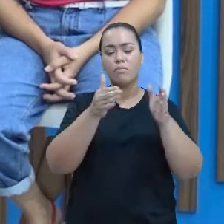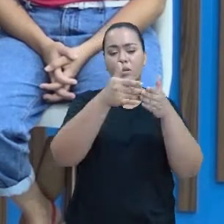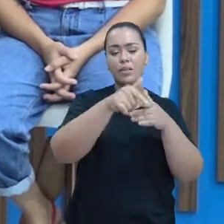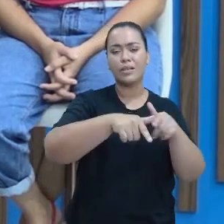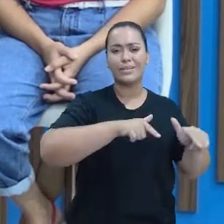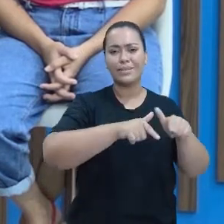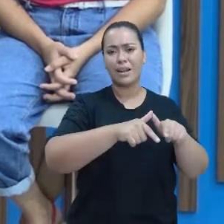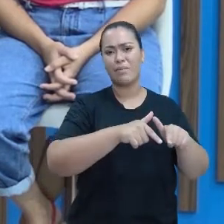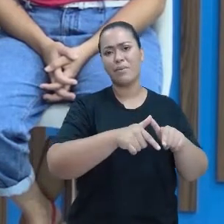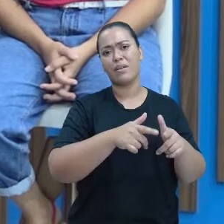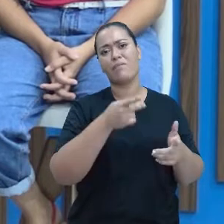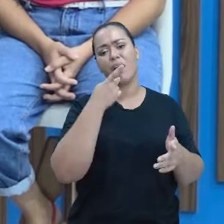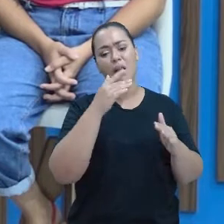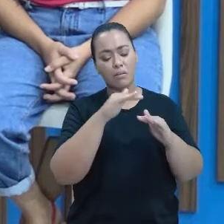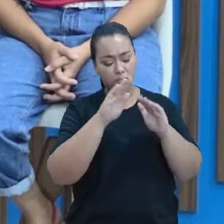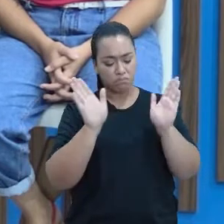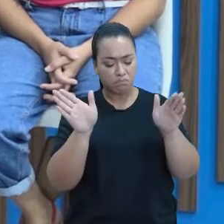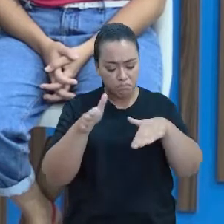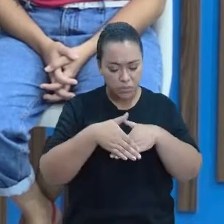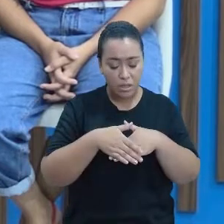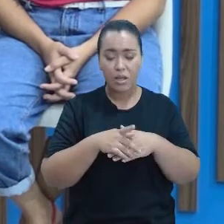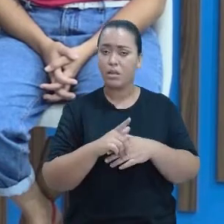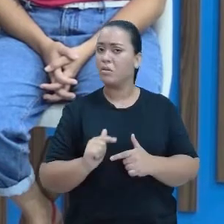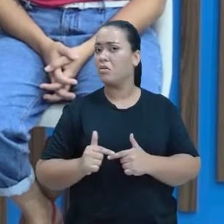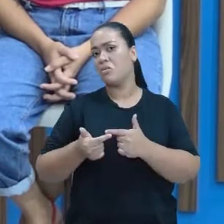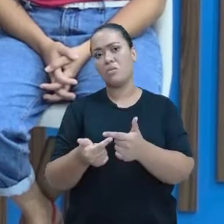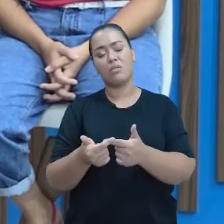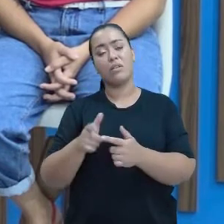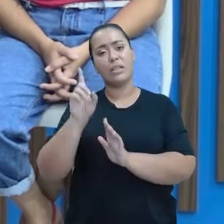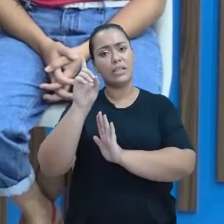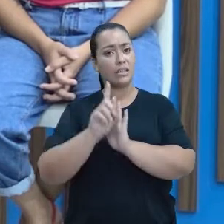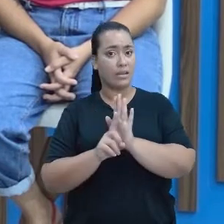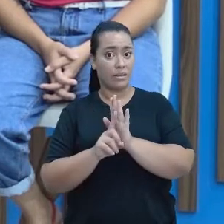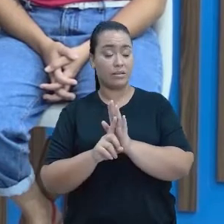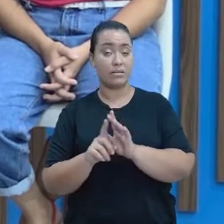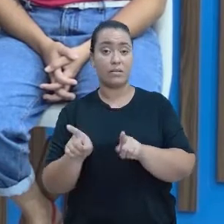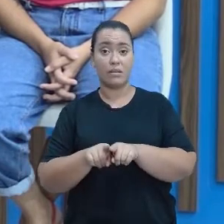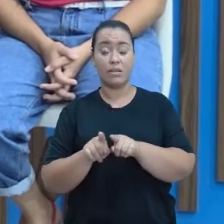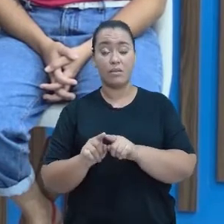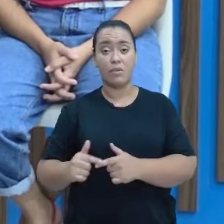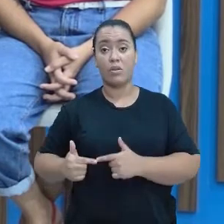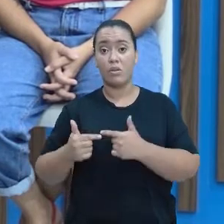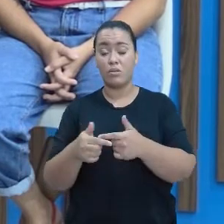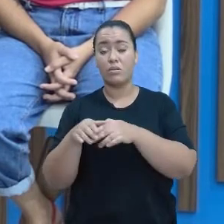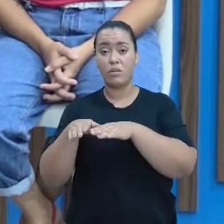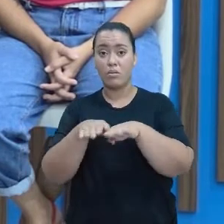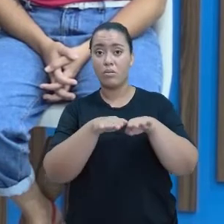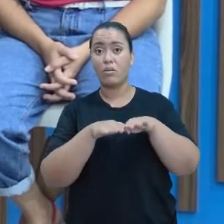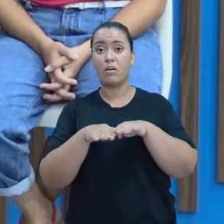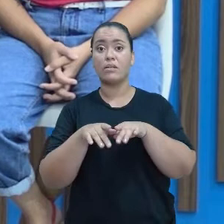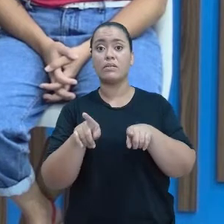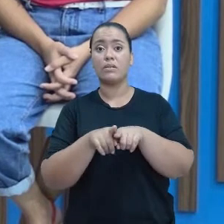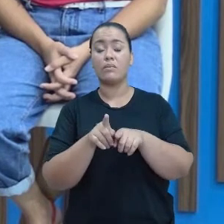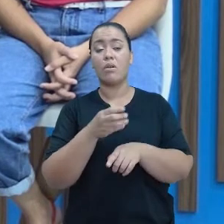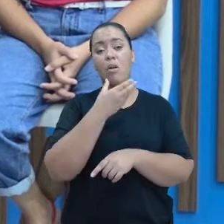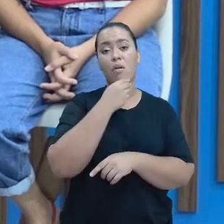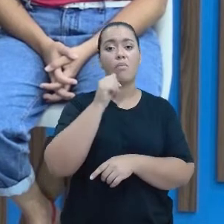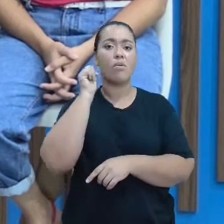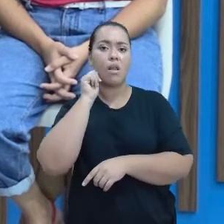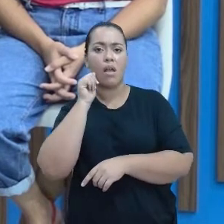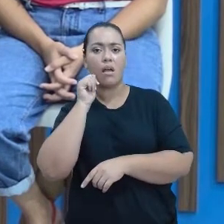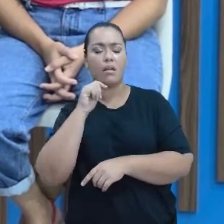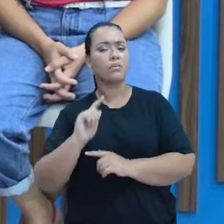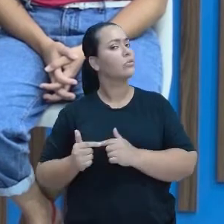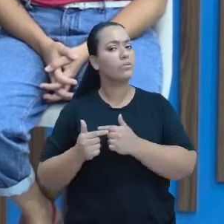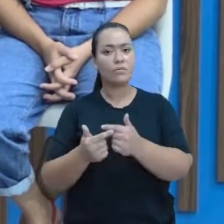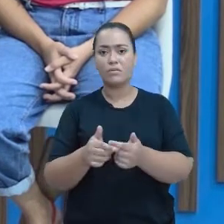trabalho, subservientes, que não lutam pelos seus direitos, que não lutam pela igualdade entre homens e mulheres, que